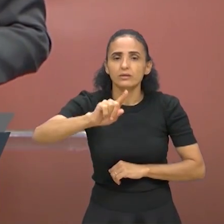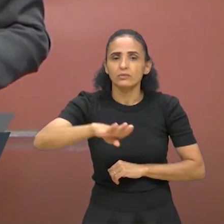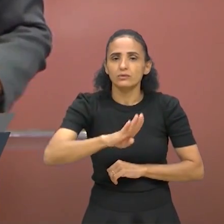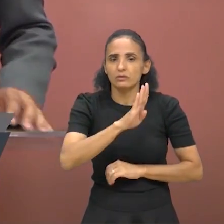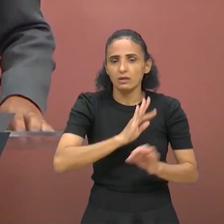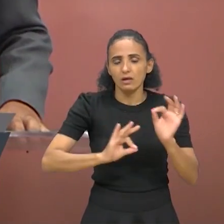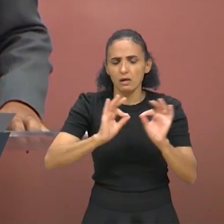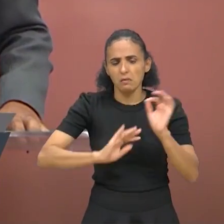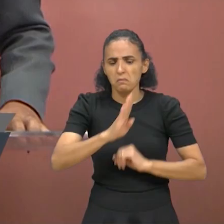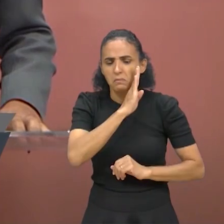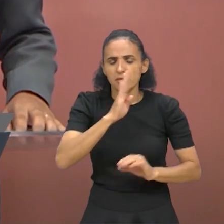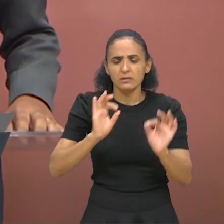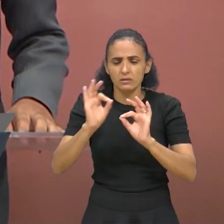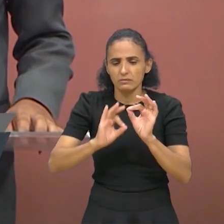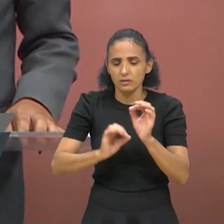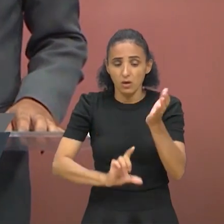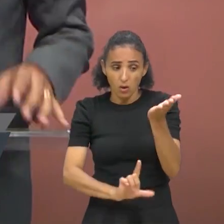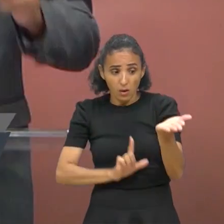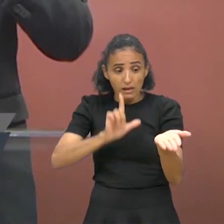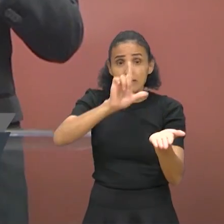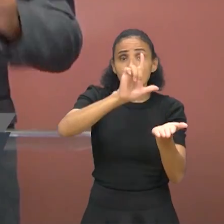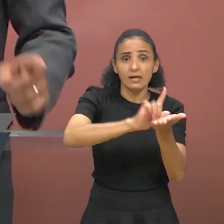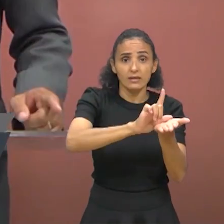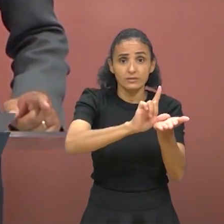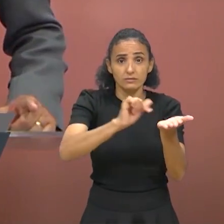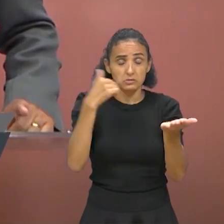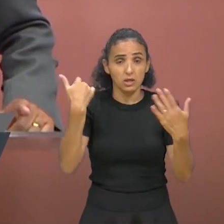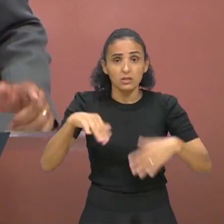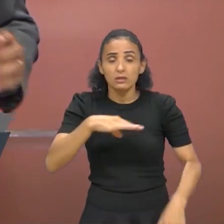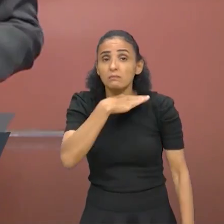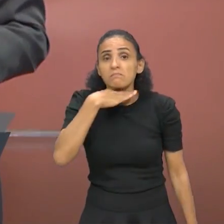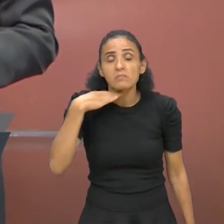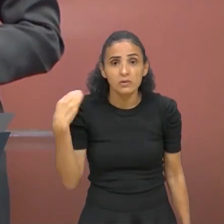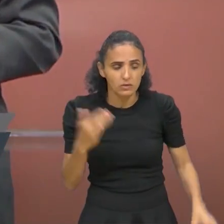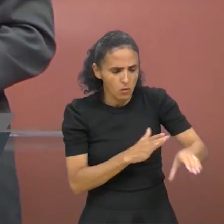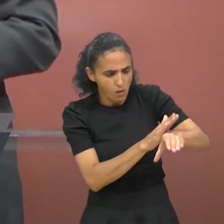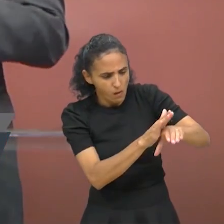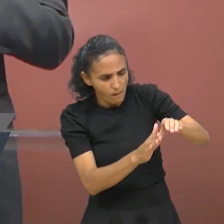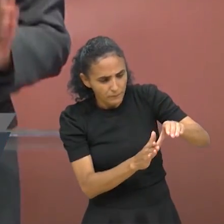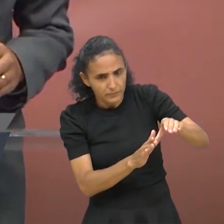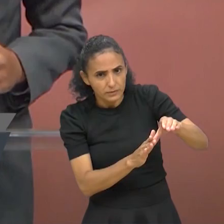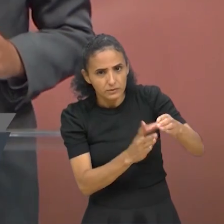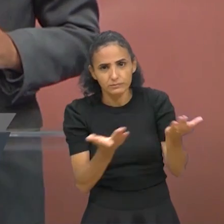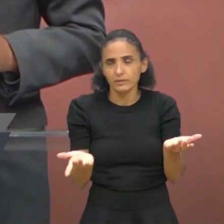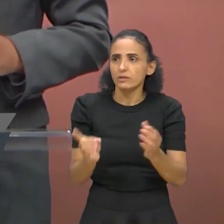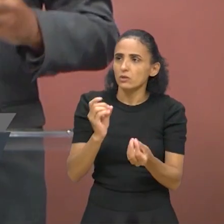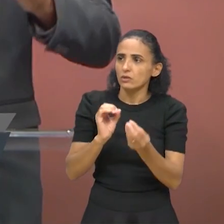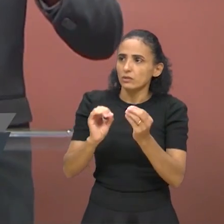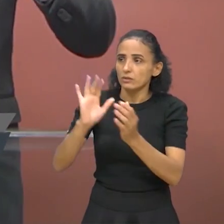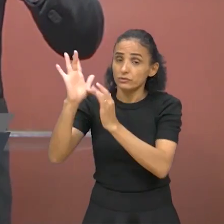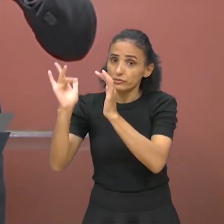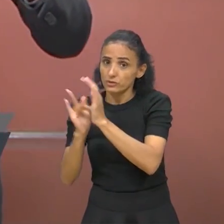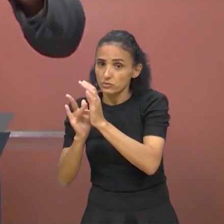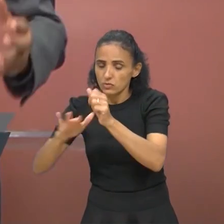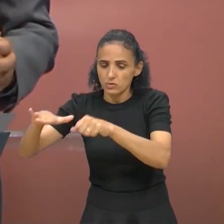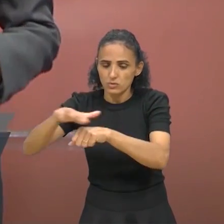já está sepultado há 4 dias. E isso me chama a atenção, porque quando Jesus fala com Marta e